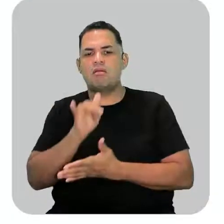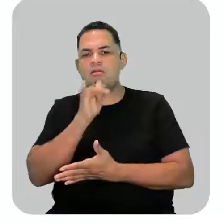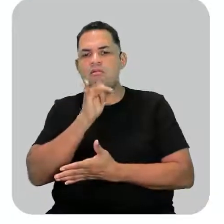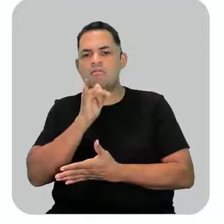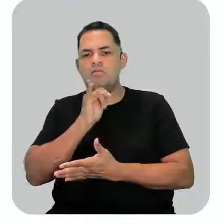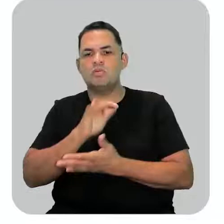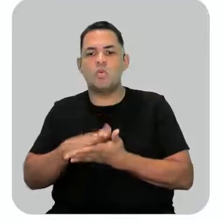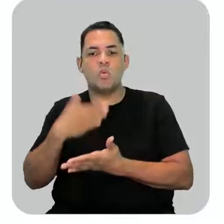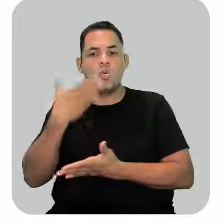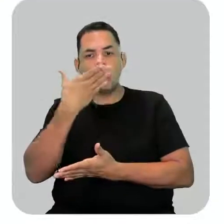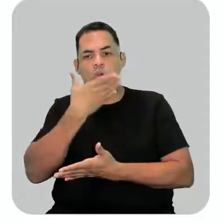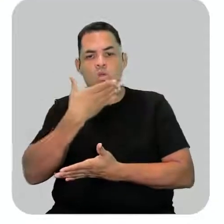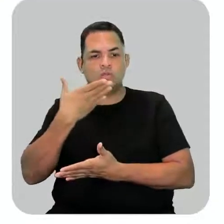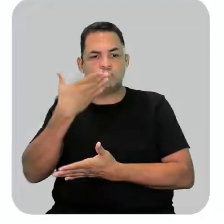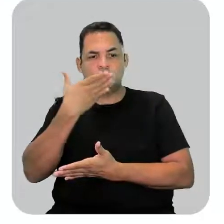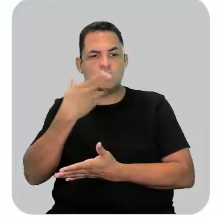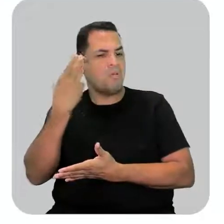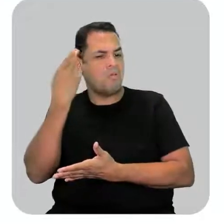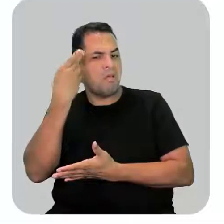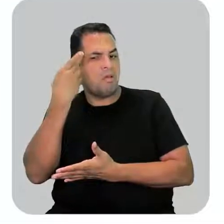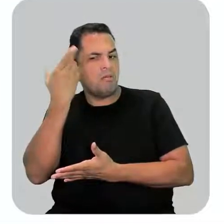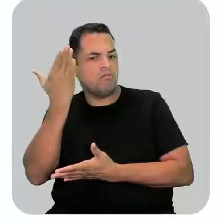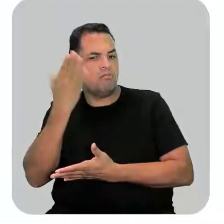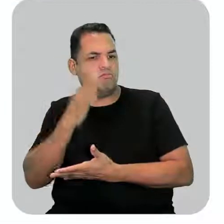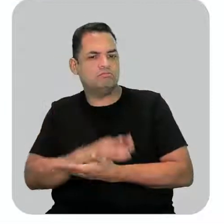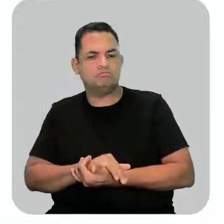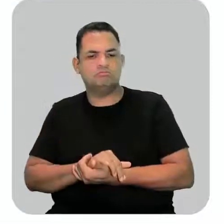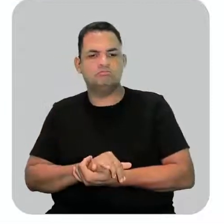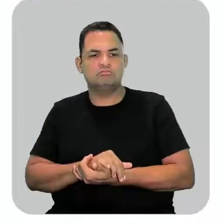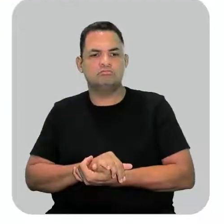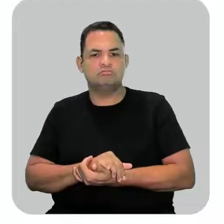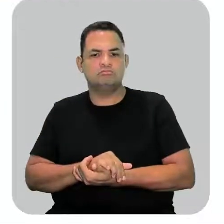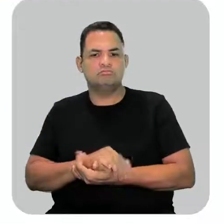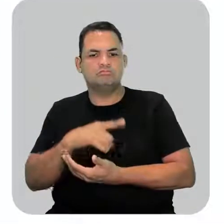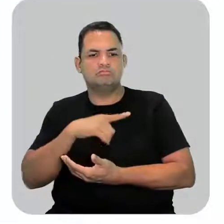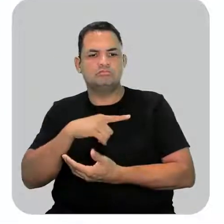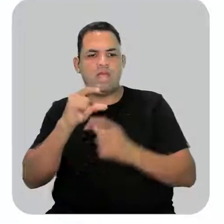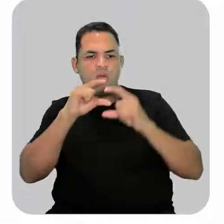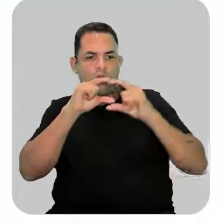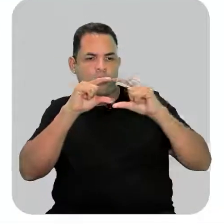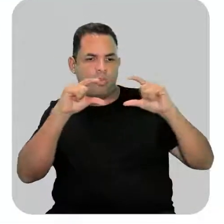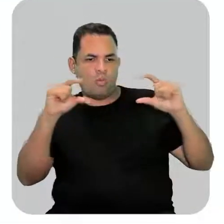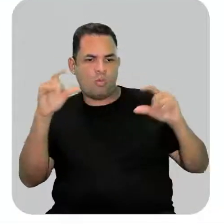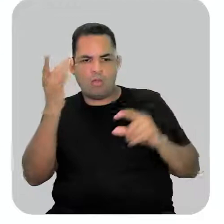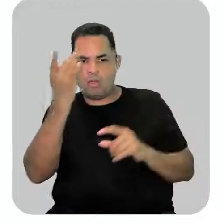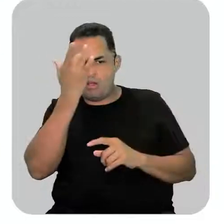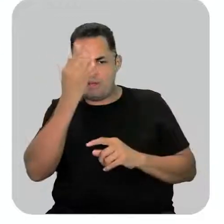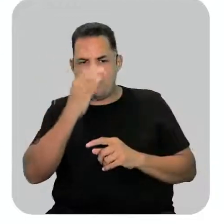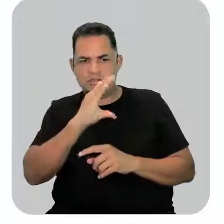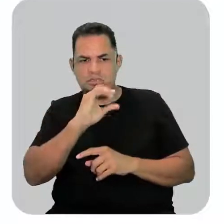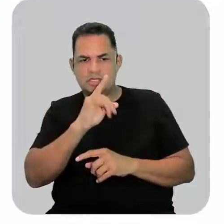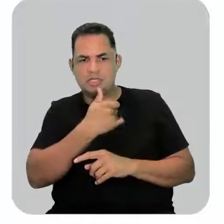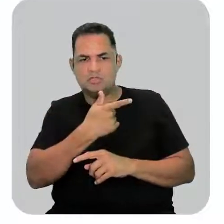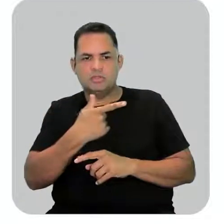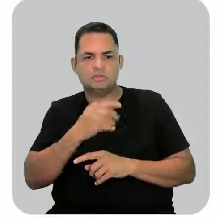exemplo, o açúcar comum. Aqui nós temos a fórmula molecular dele,